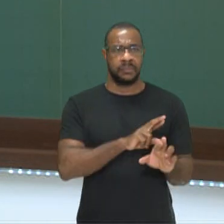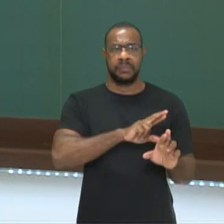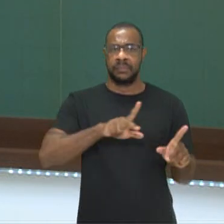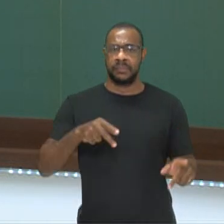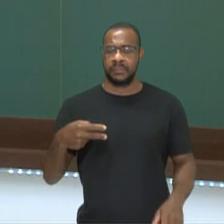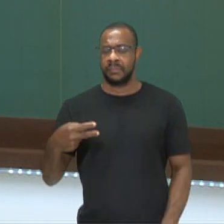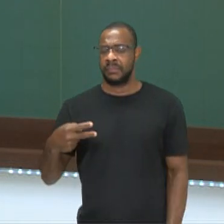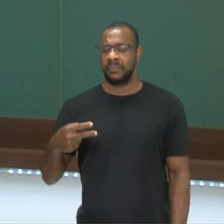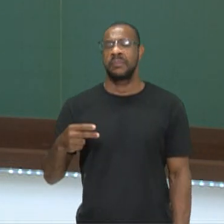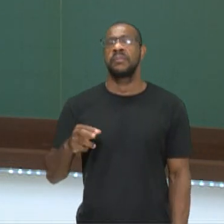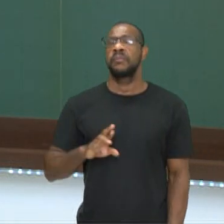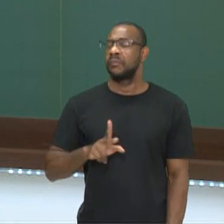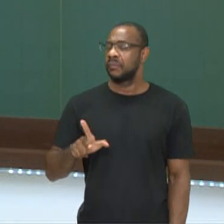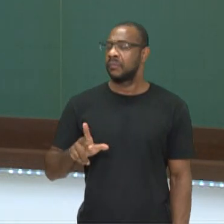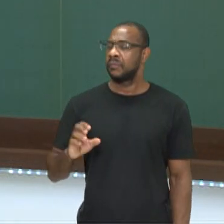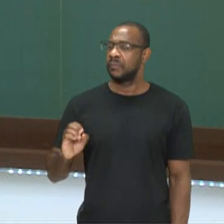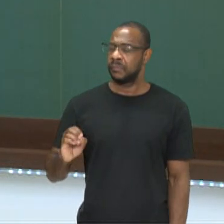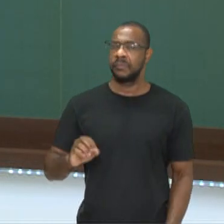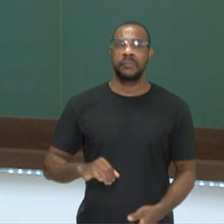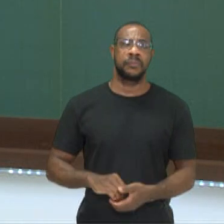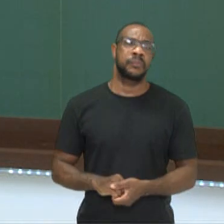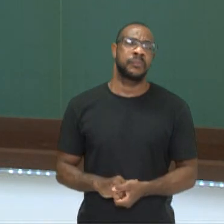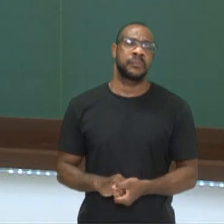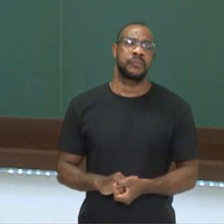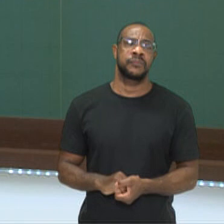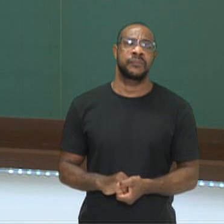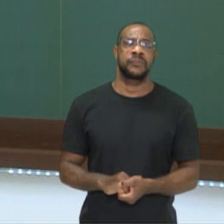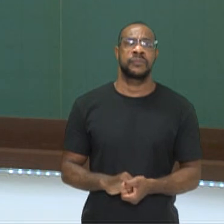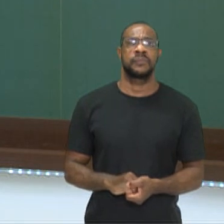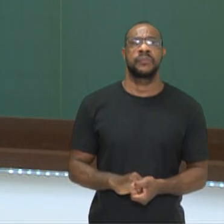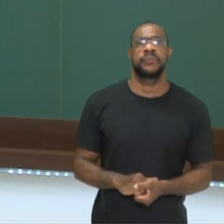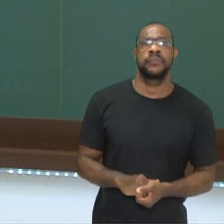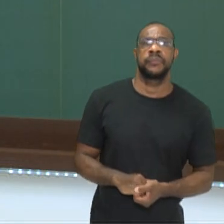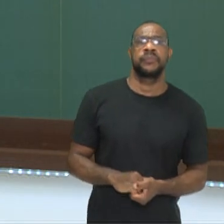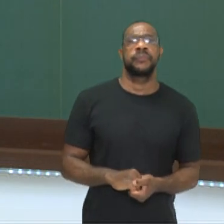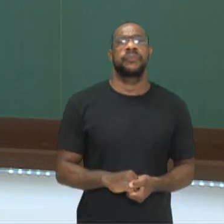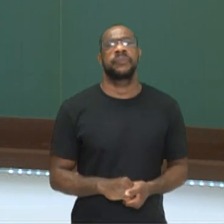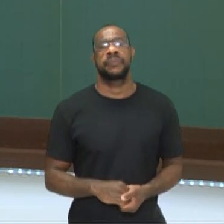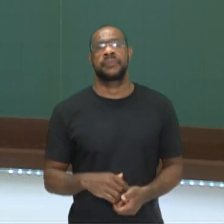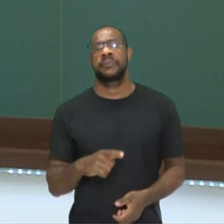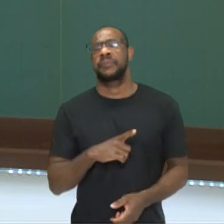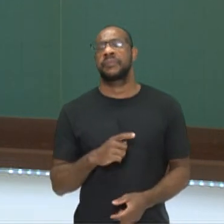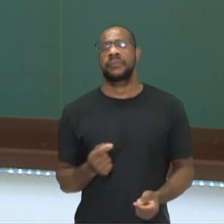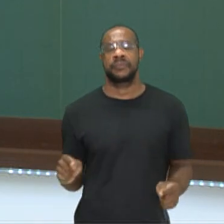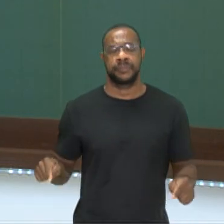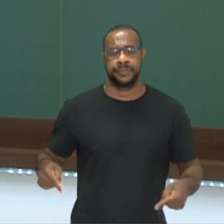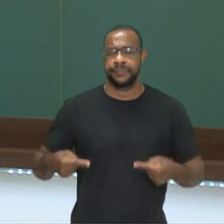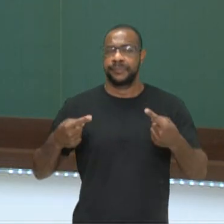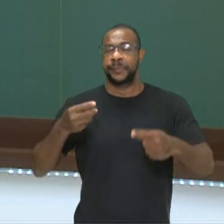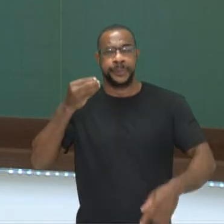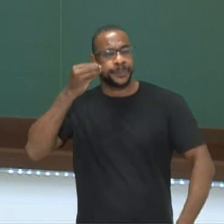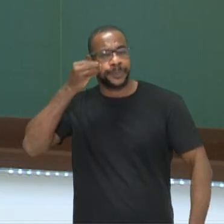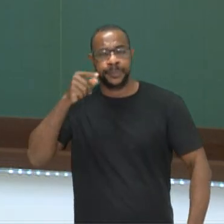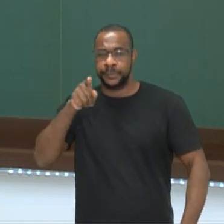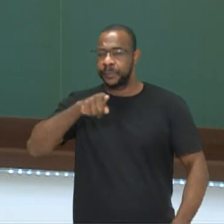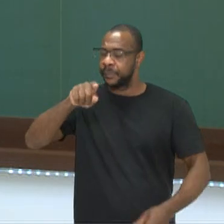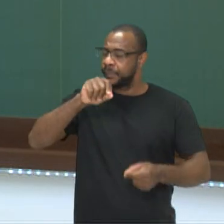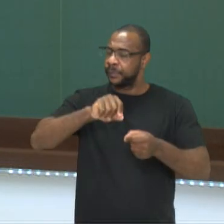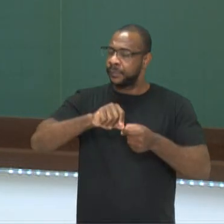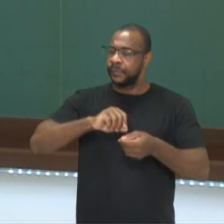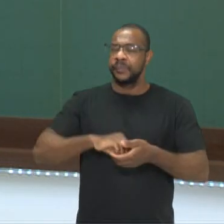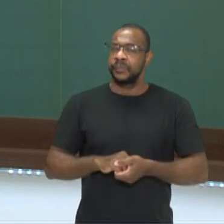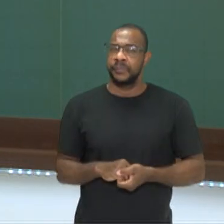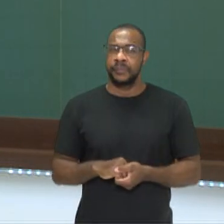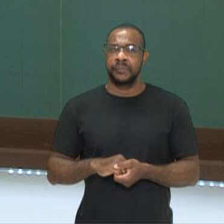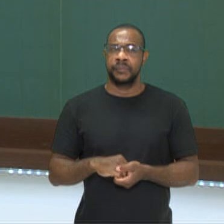zero. Tranquilo? Muito bem. Tem um desafio, uma experiência para você fazer. Nós começamos falando sobre